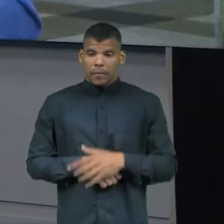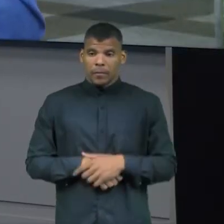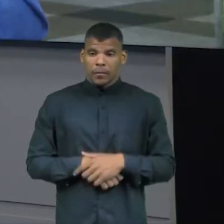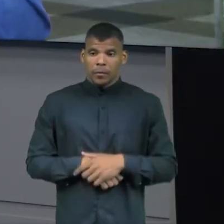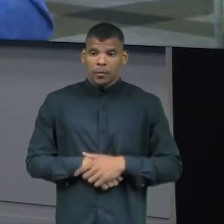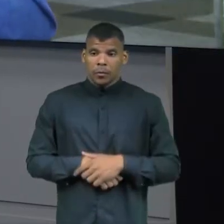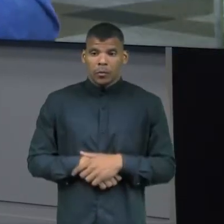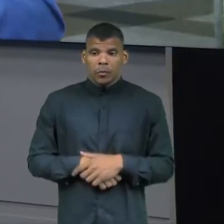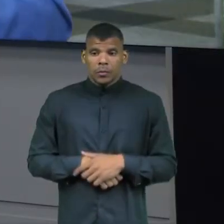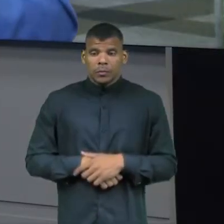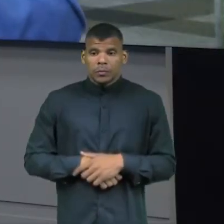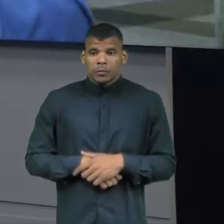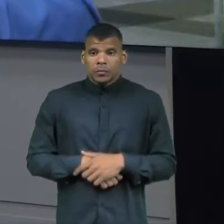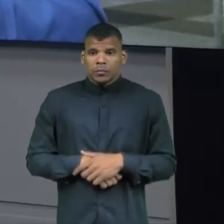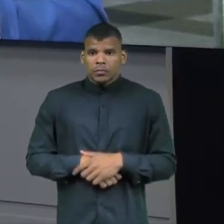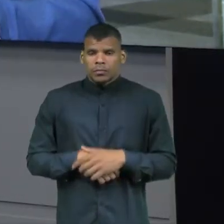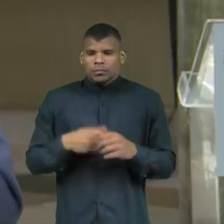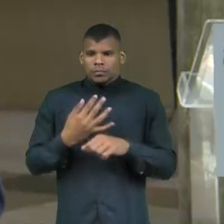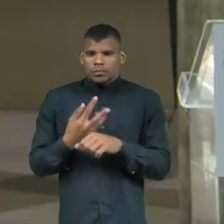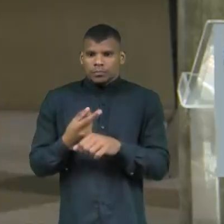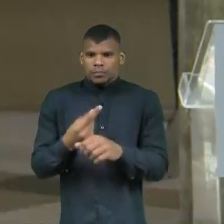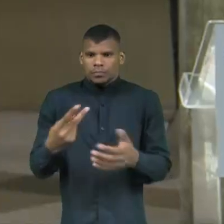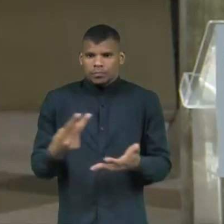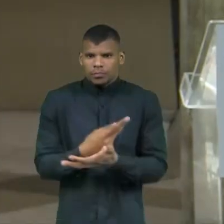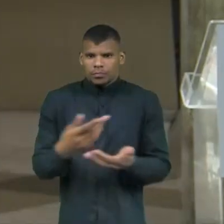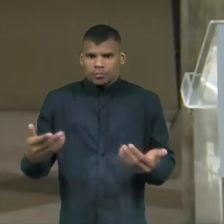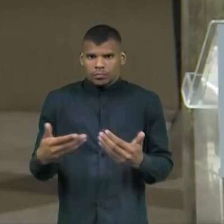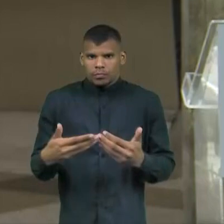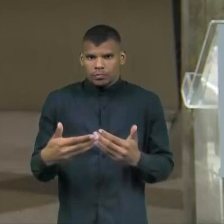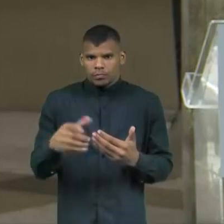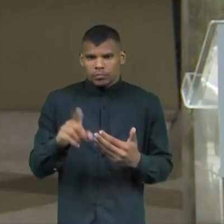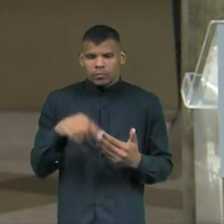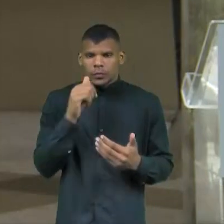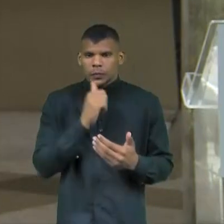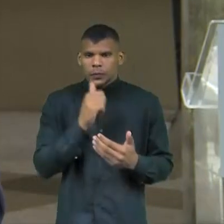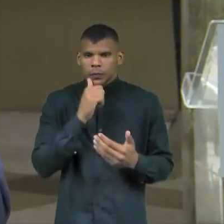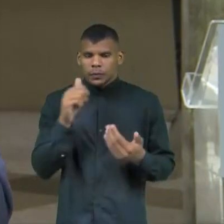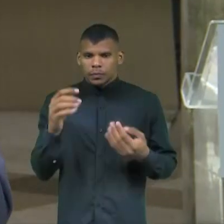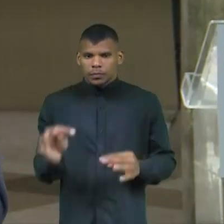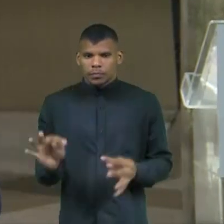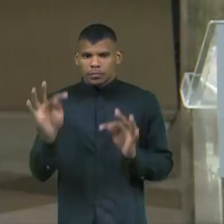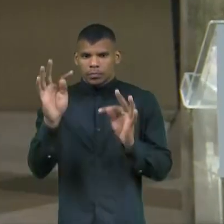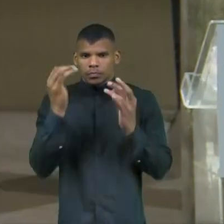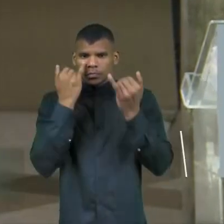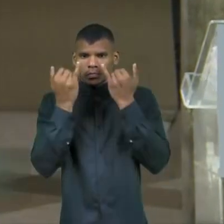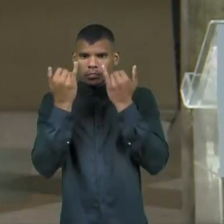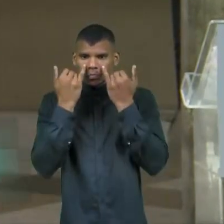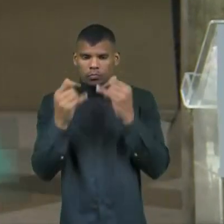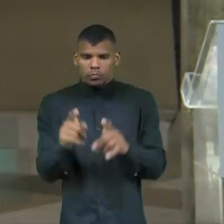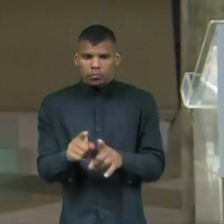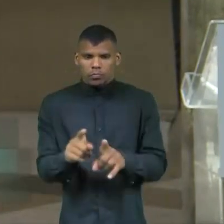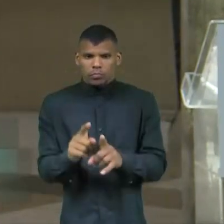gente falou do evento que acontece hoje, né? A questão das mulheres, da tecnologia, da informação,